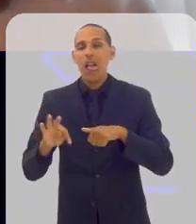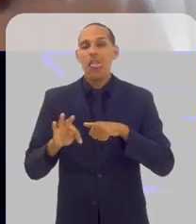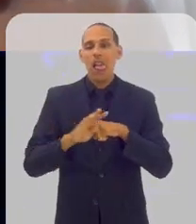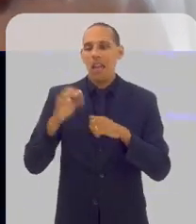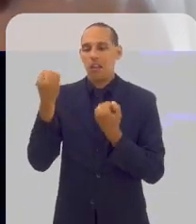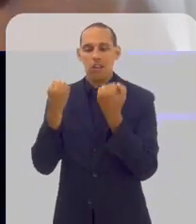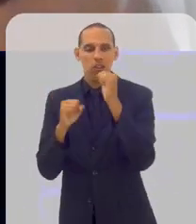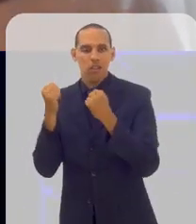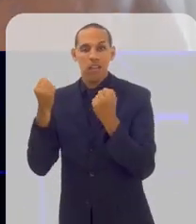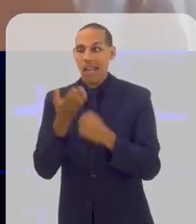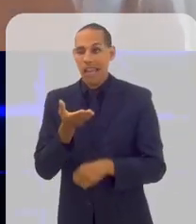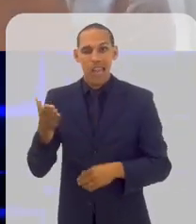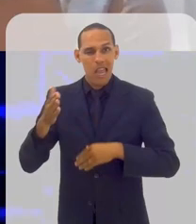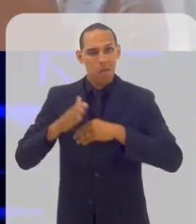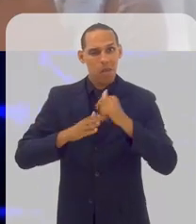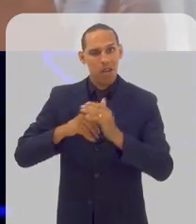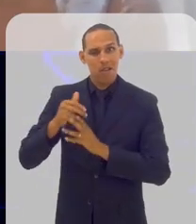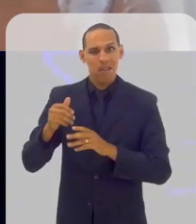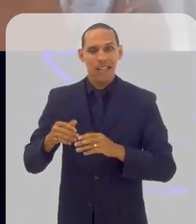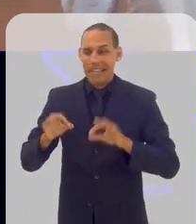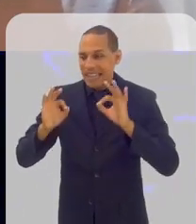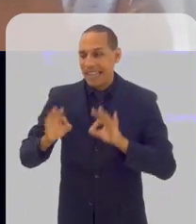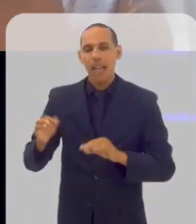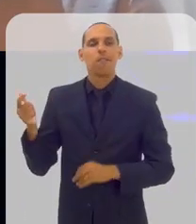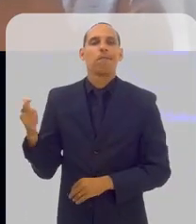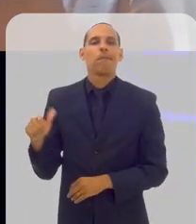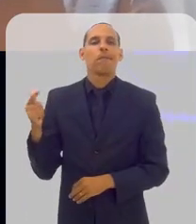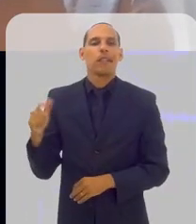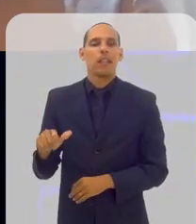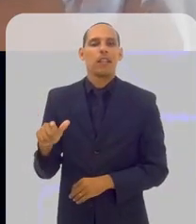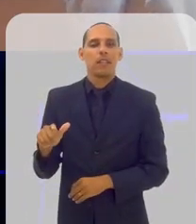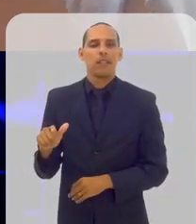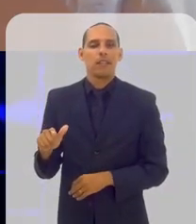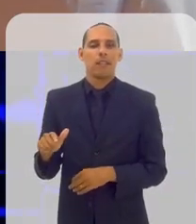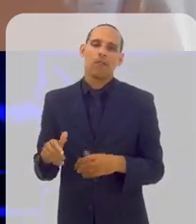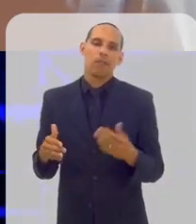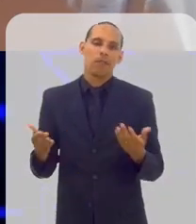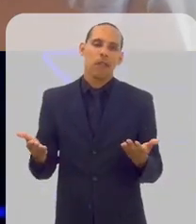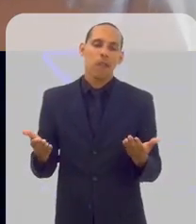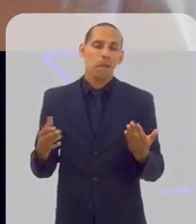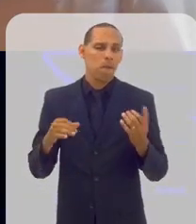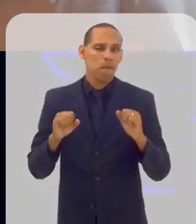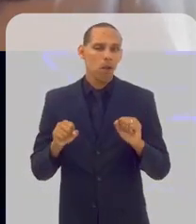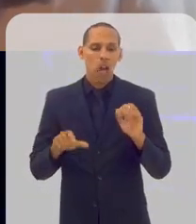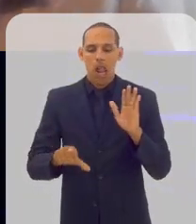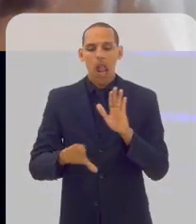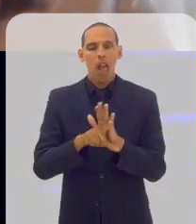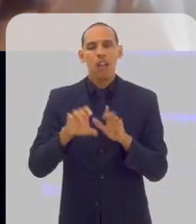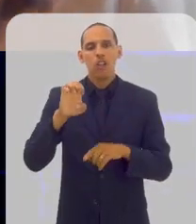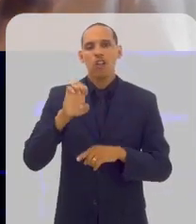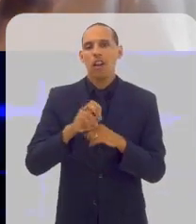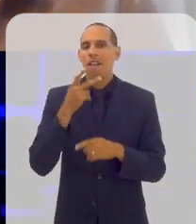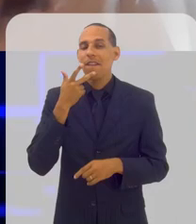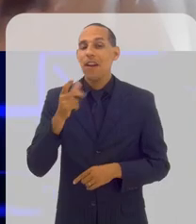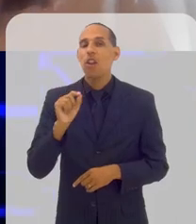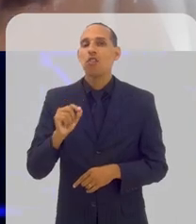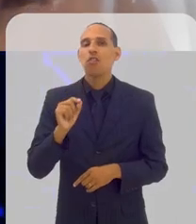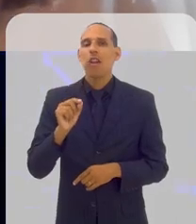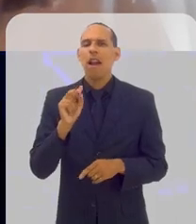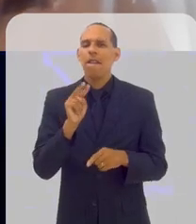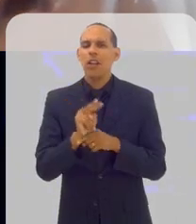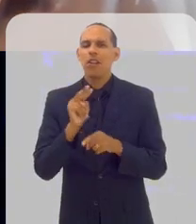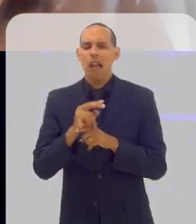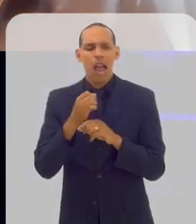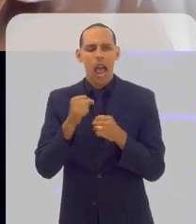técnicos industriais, que não tenham a qualificação necessária, de repente Você tem uma lei estadual que fala